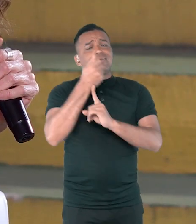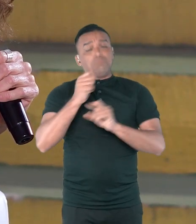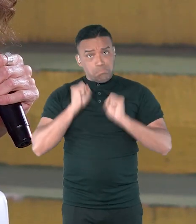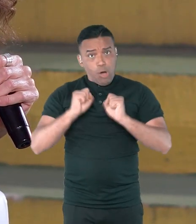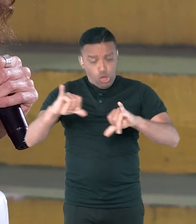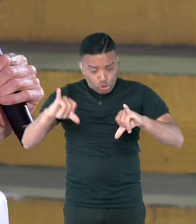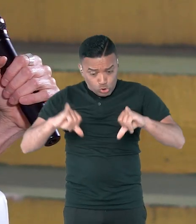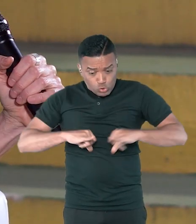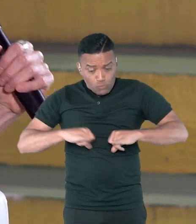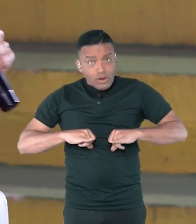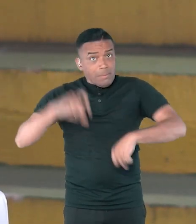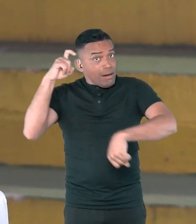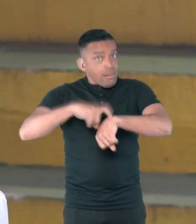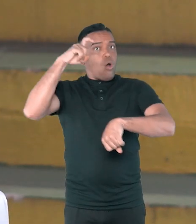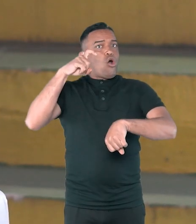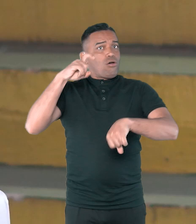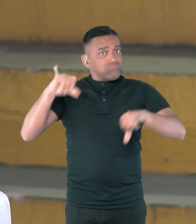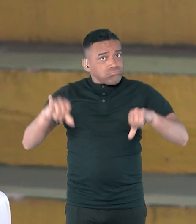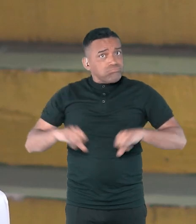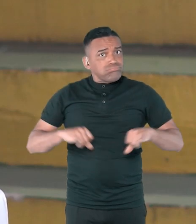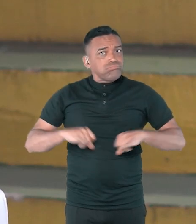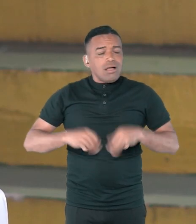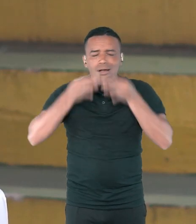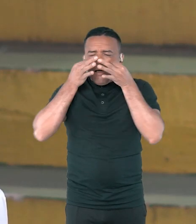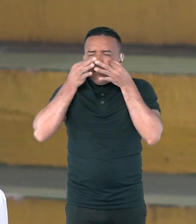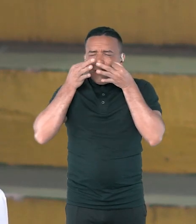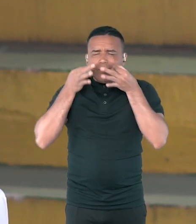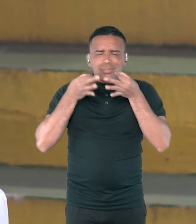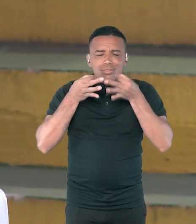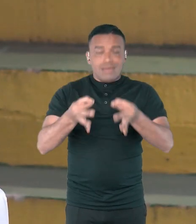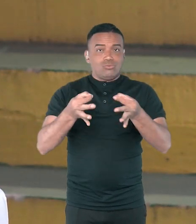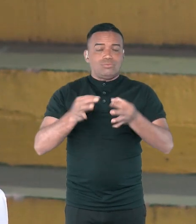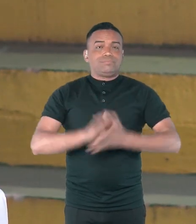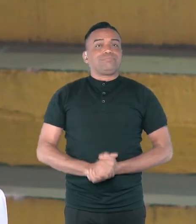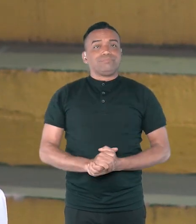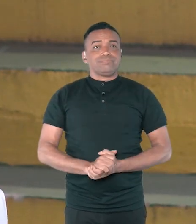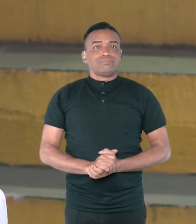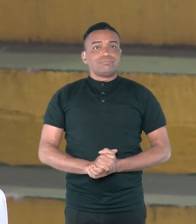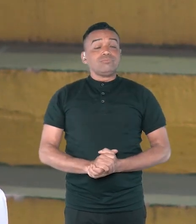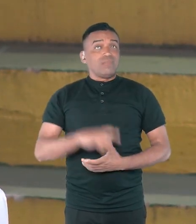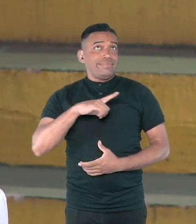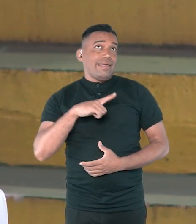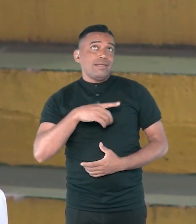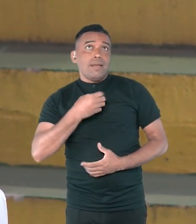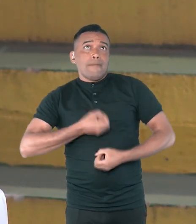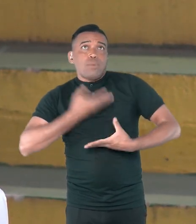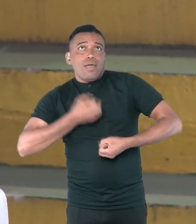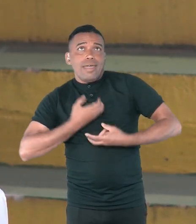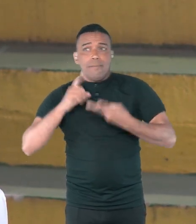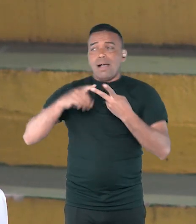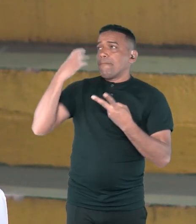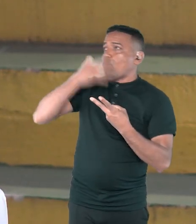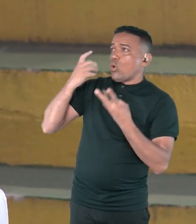A gente pode sofrer, mas se na hora que você sofrer atento e tiver um